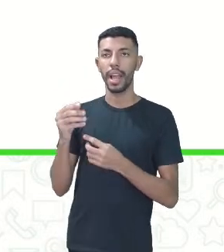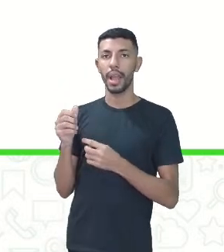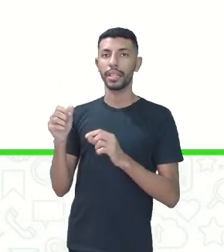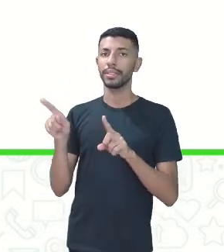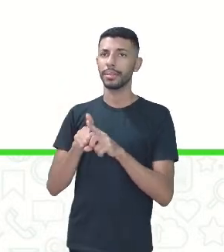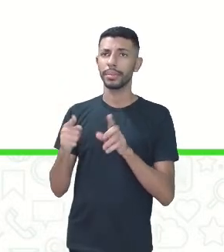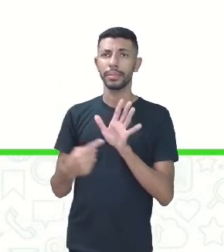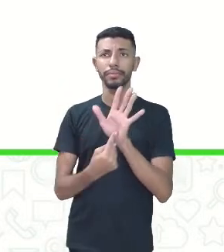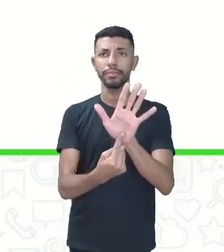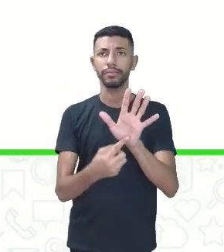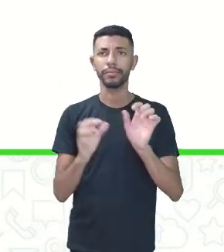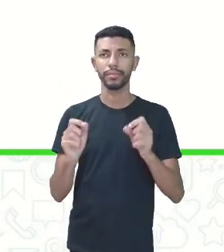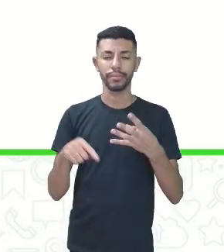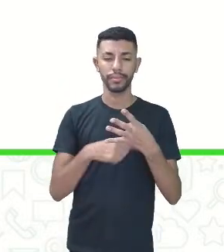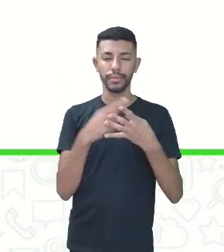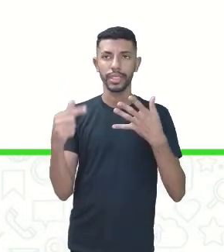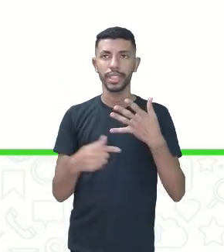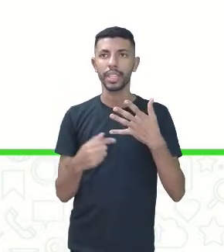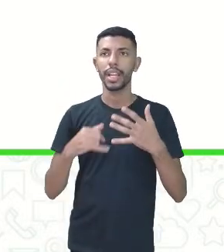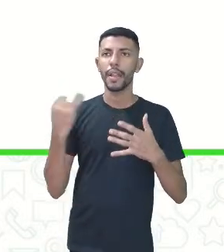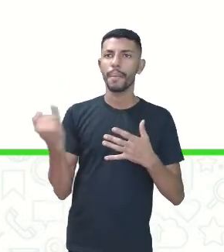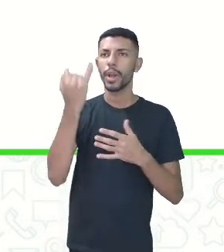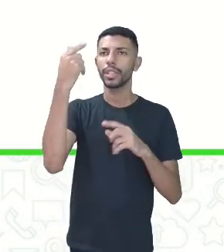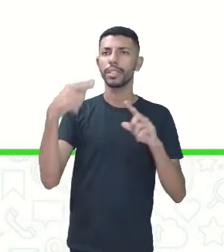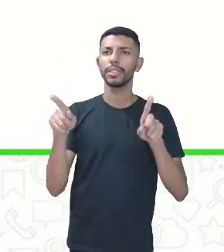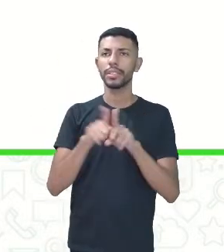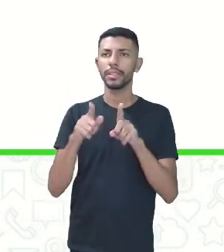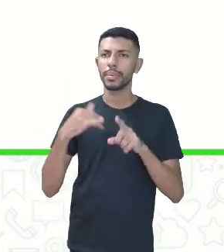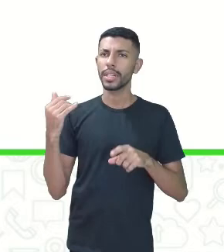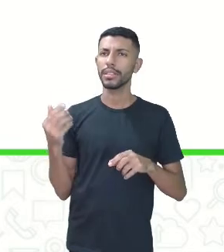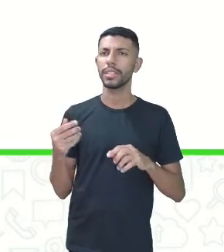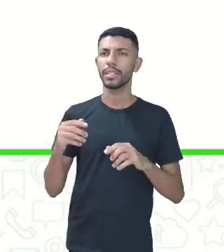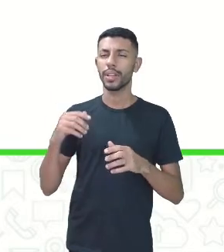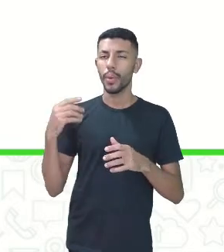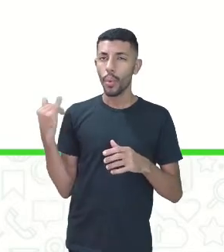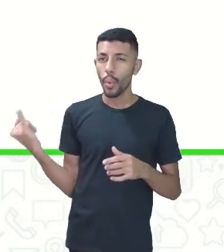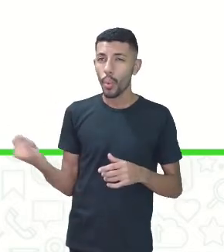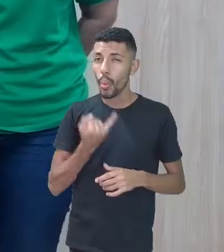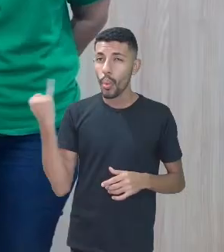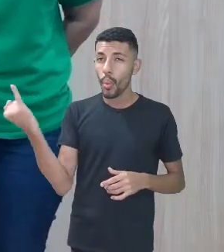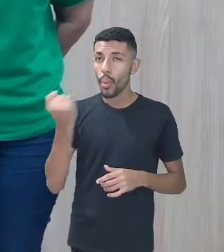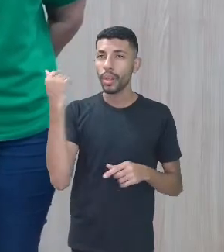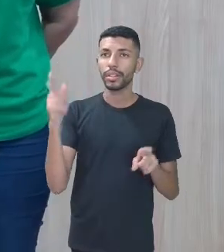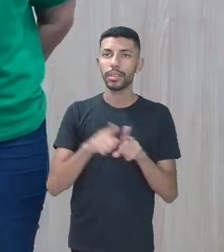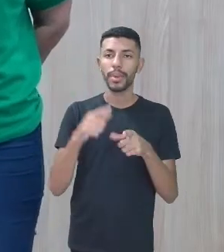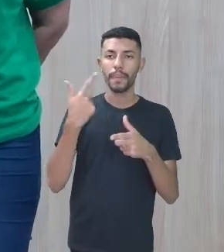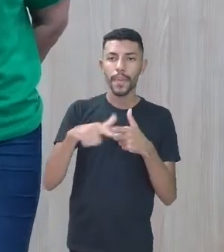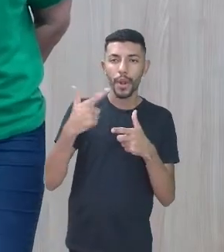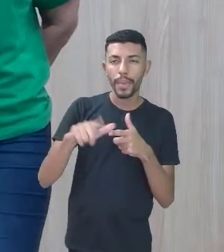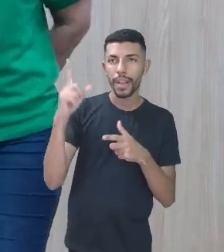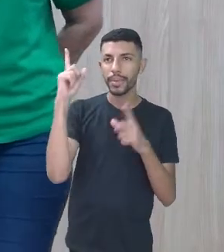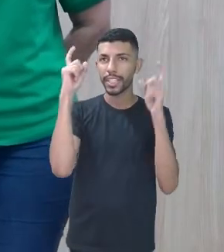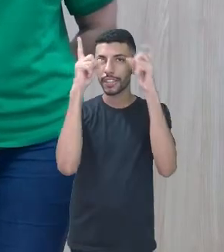Importante e significativo. Problema e dificuldade. Tá